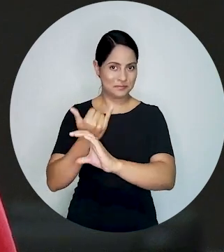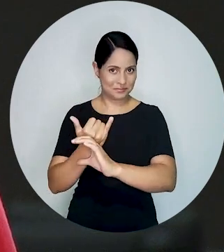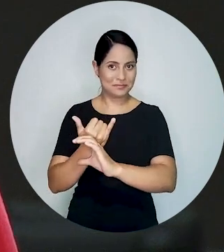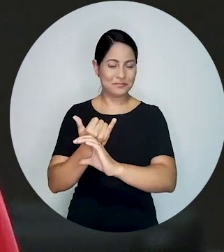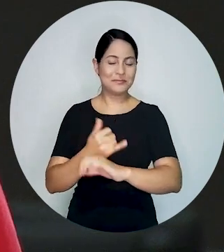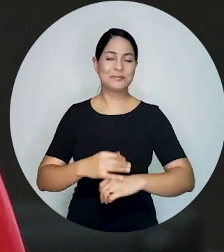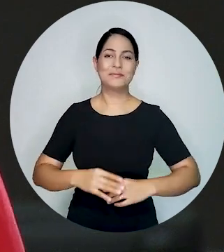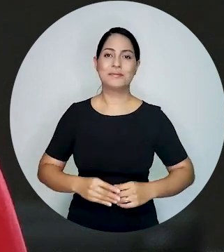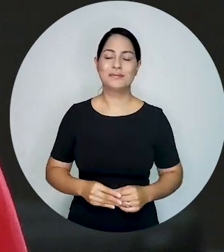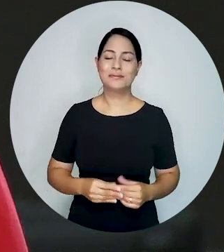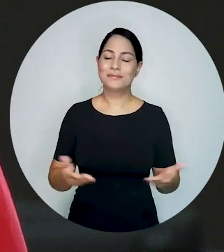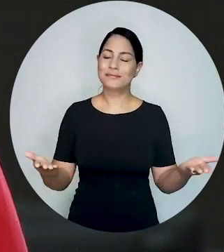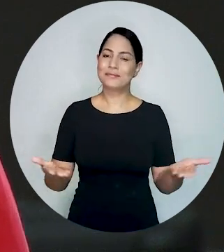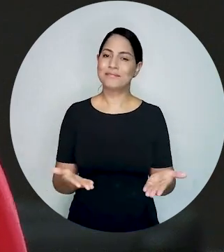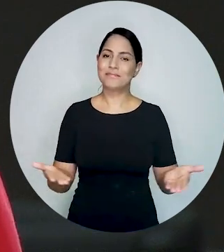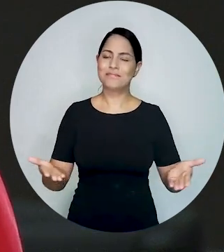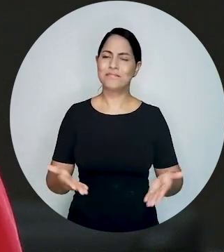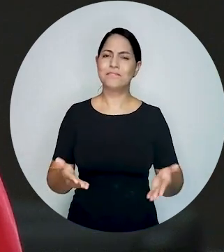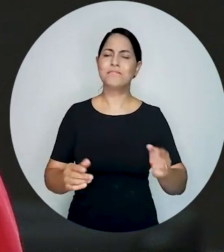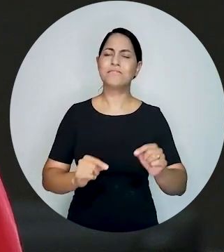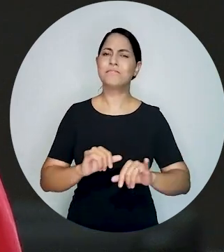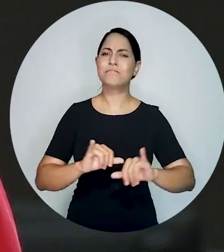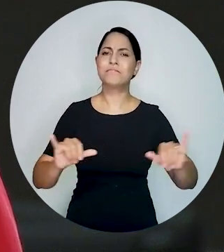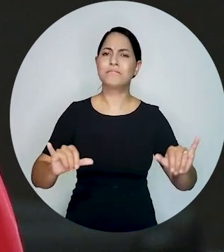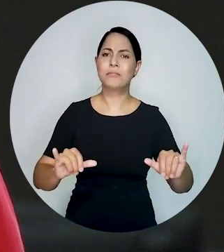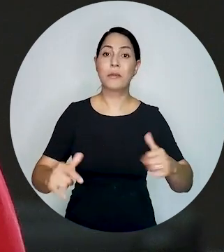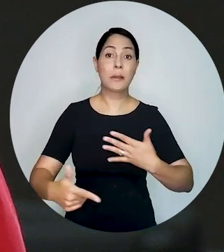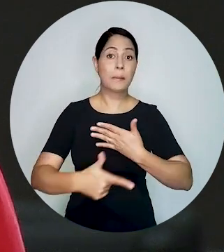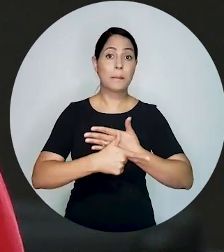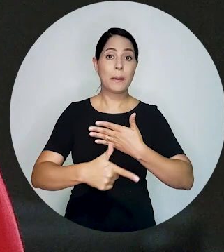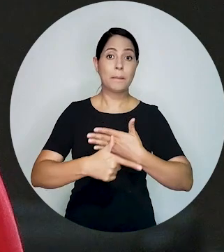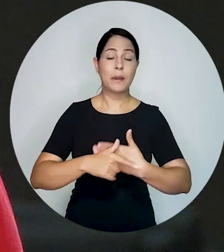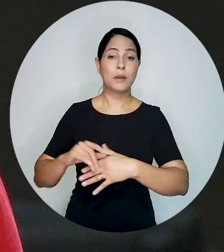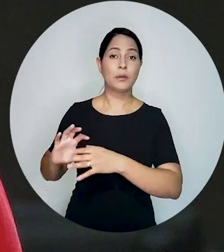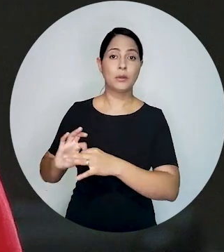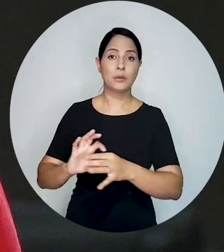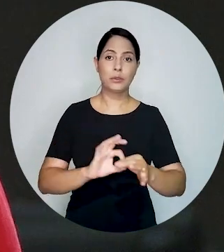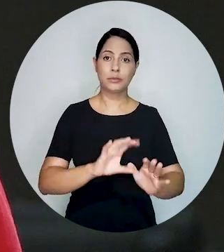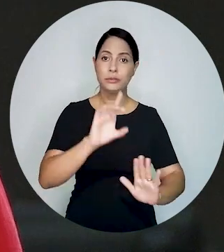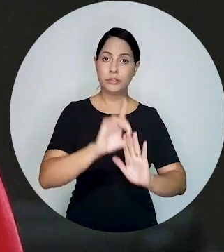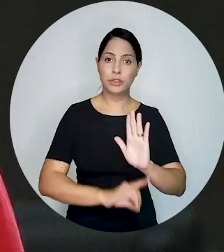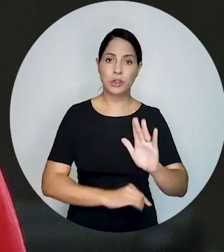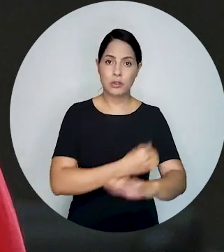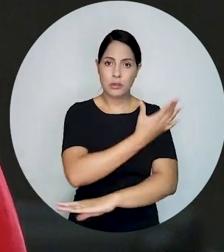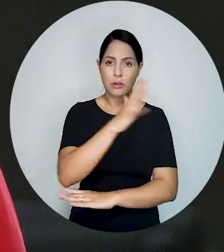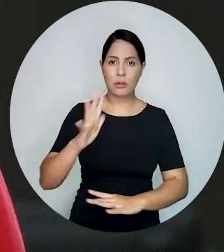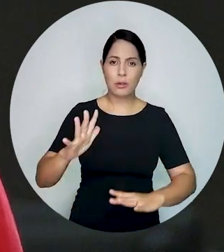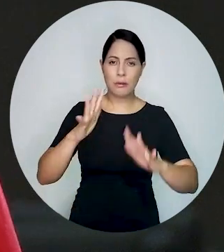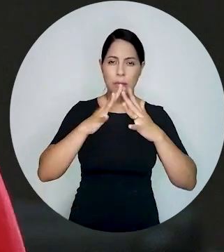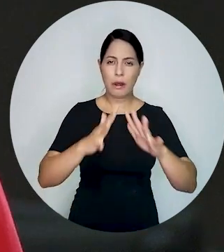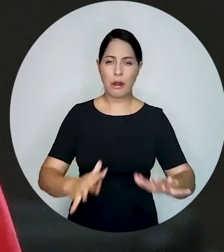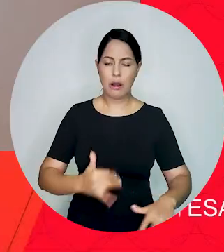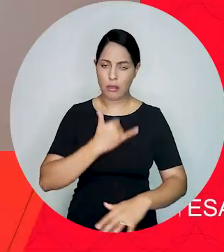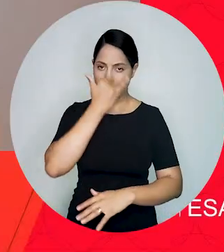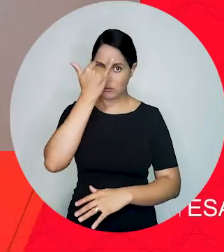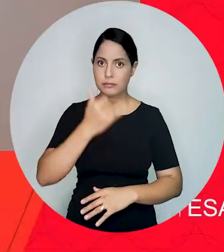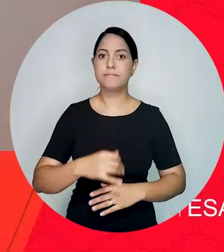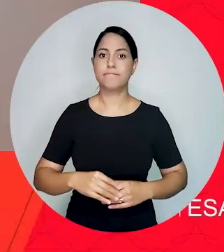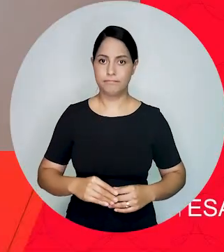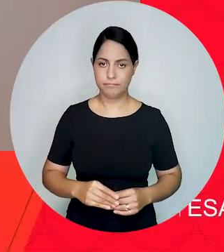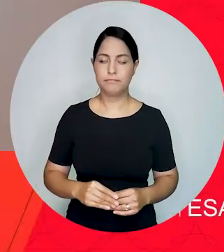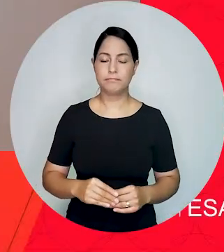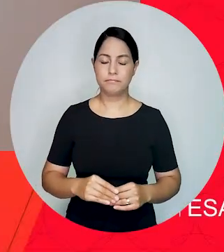canal da ESA Nacional no YouTube. Eu começo com o papel da advocacia no campo do direito dos desastres. Confira.